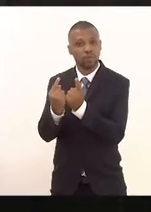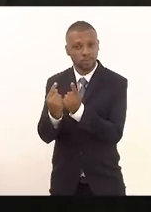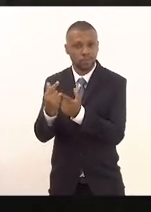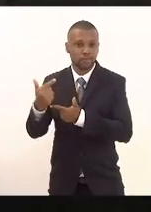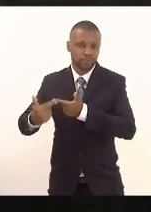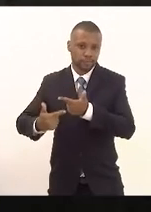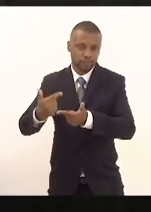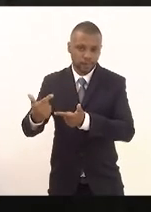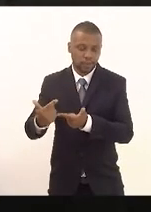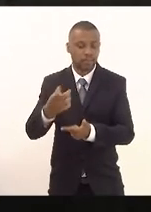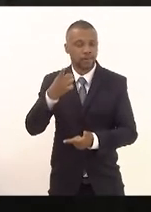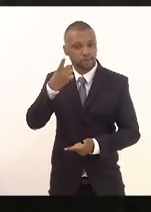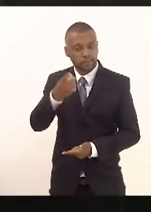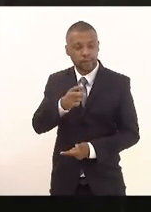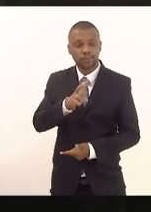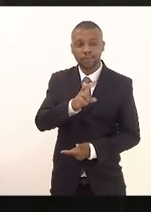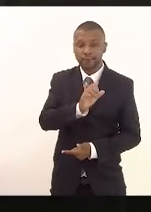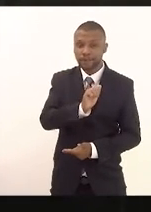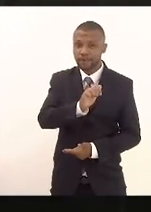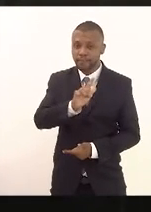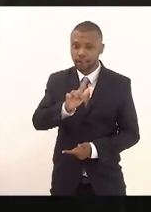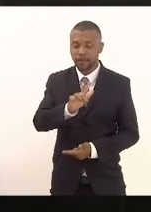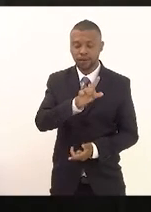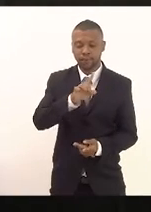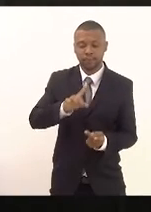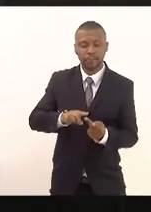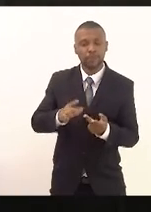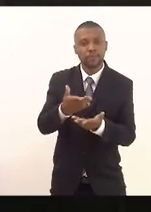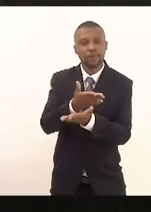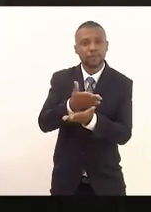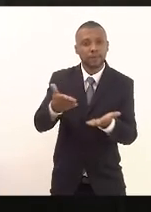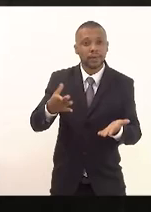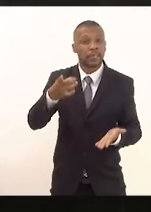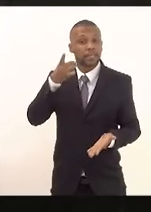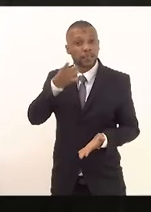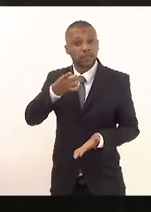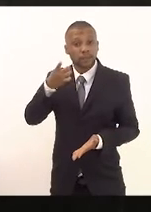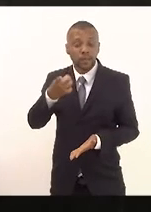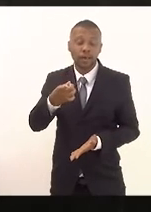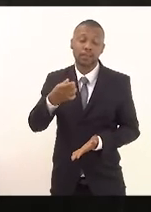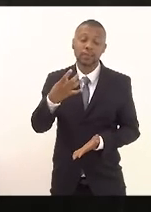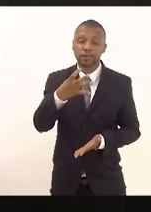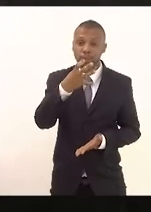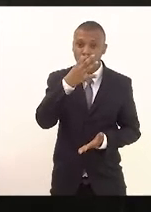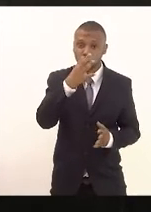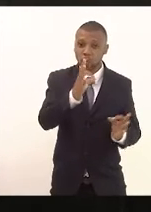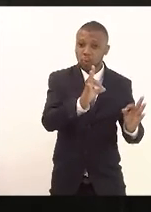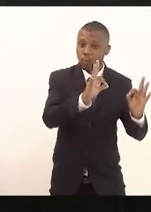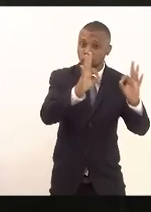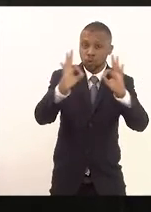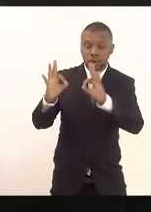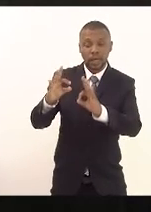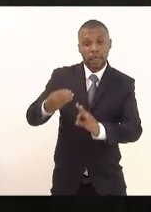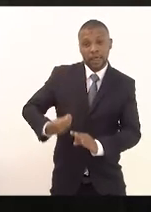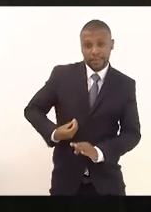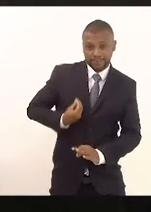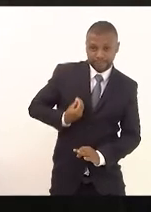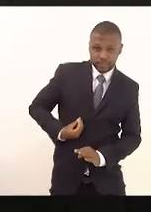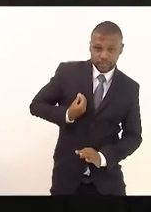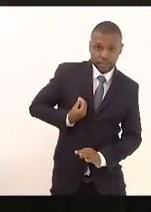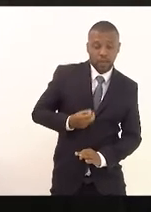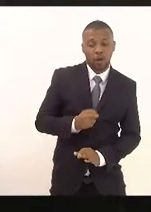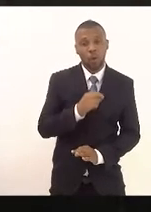senhoras e senhores deputados que nos assistem de forma presencial ou